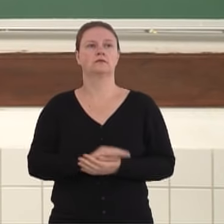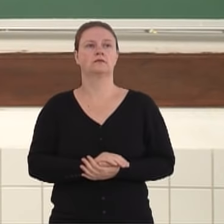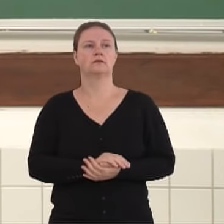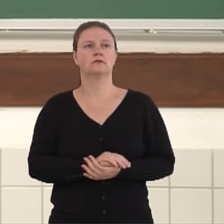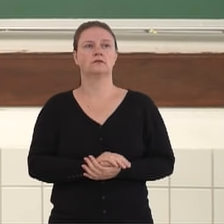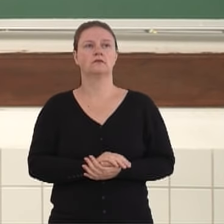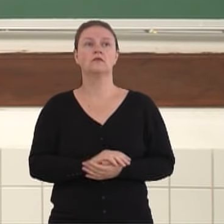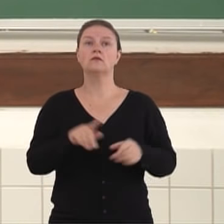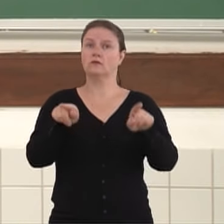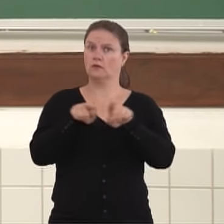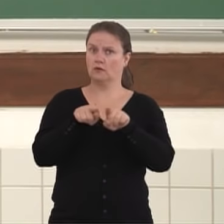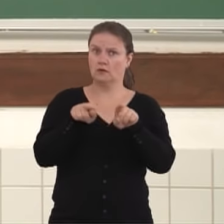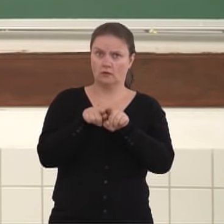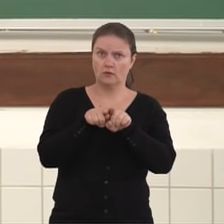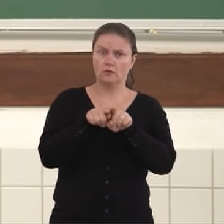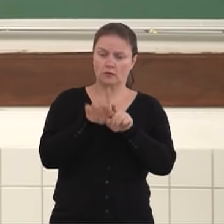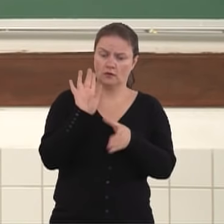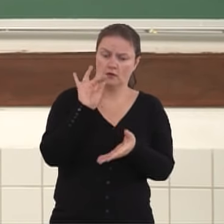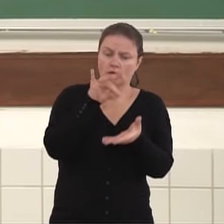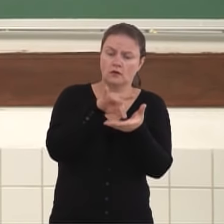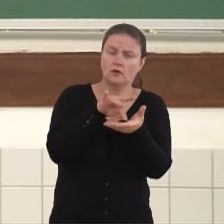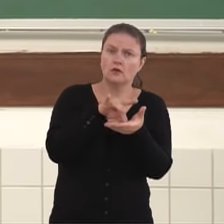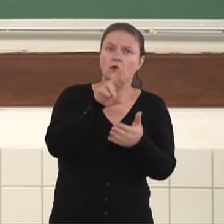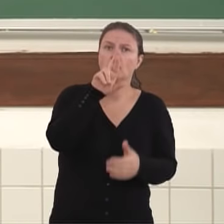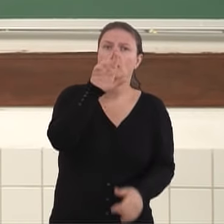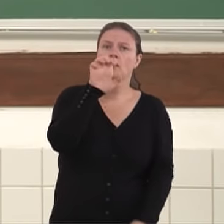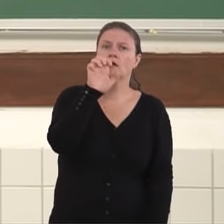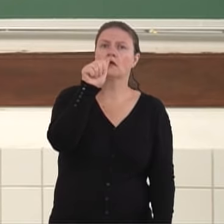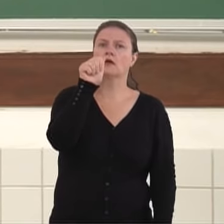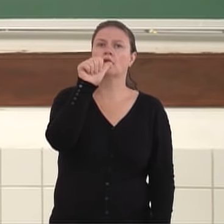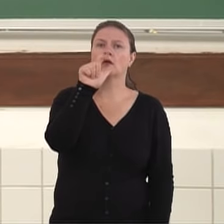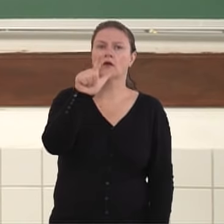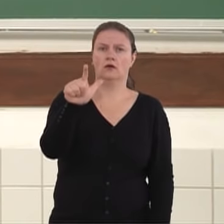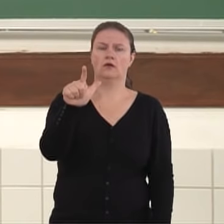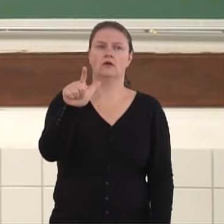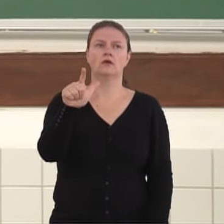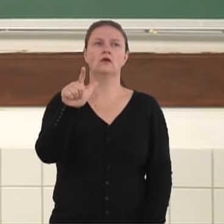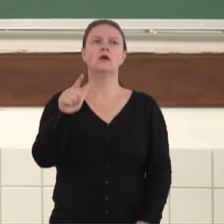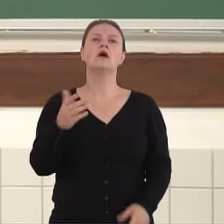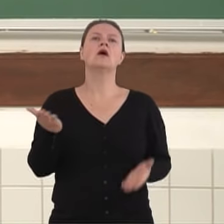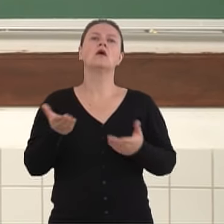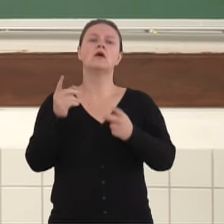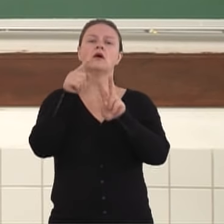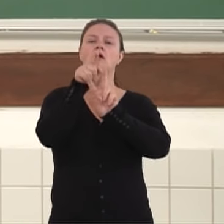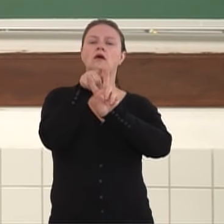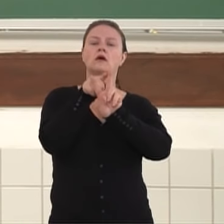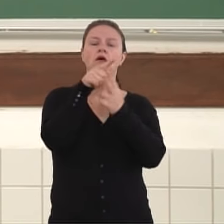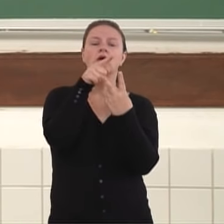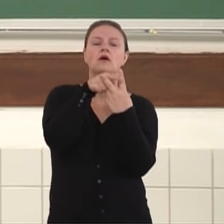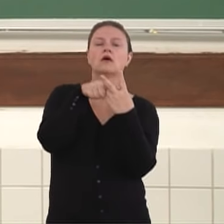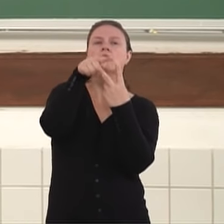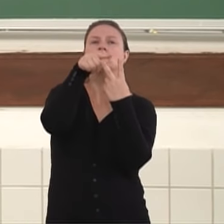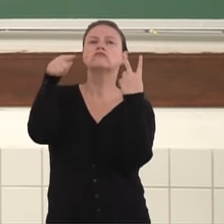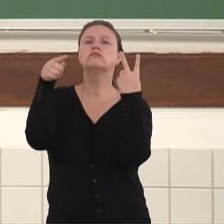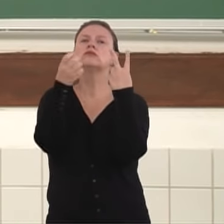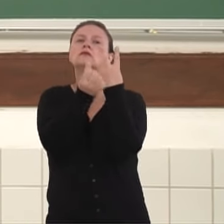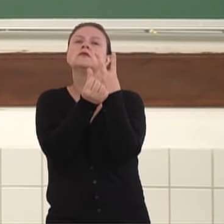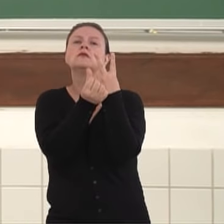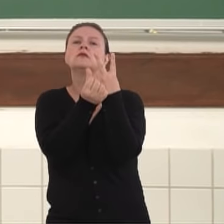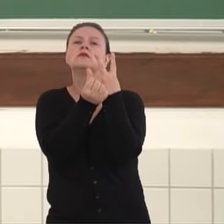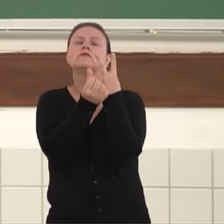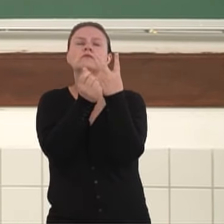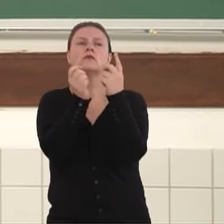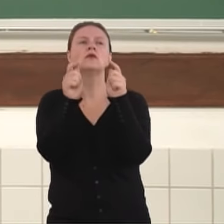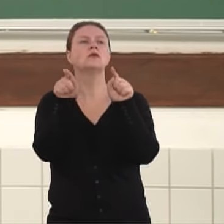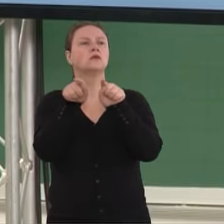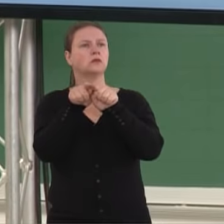ele é natural, ele é real. A raiz de 6 é? Não, não é. 6,6, ele é um número real? Ele